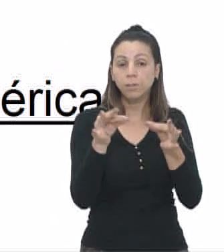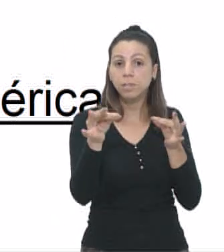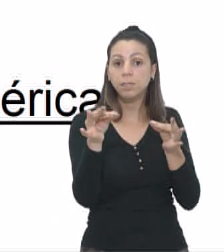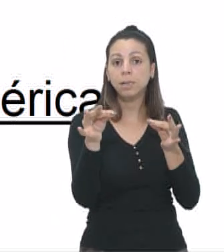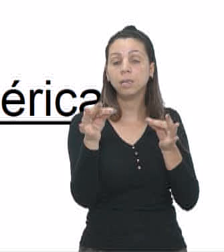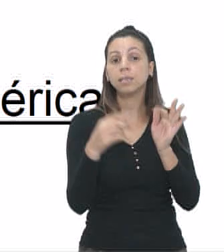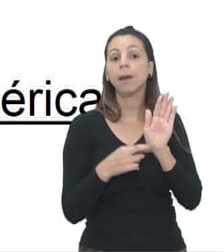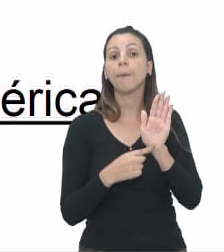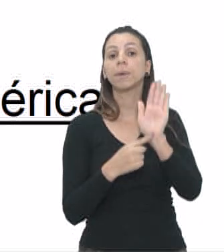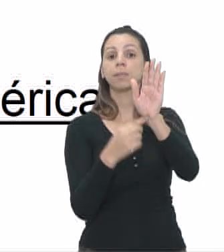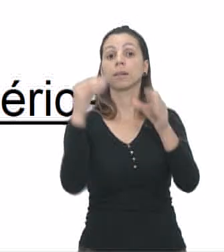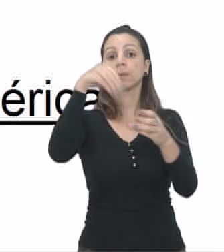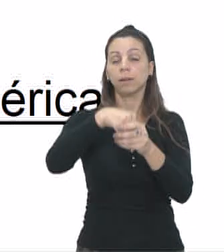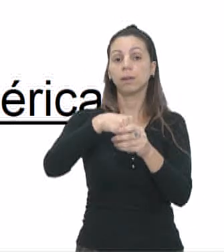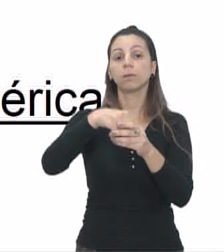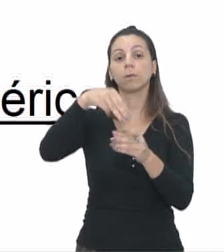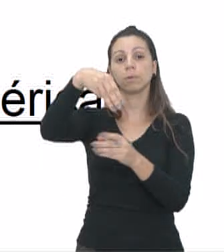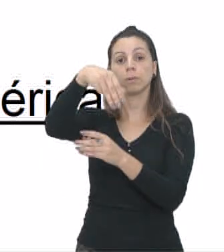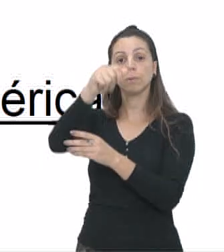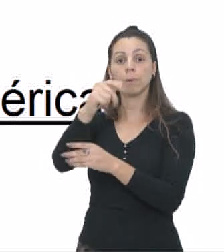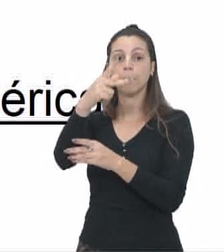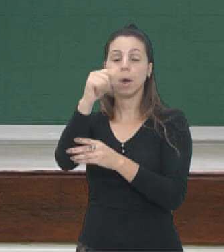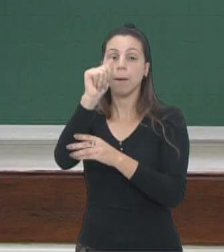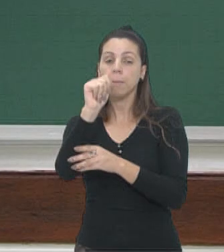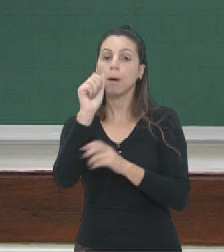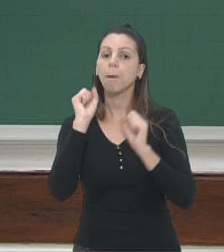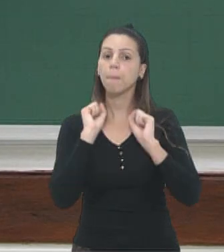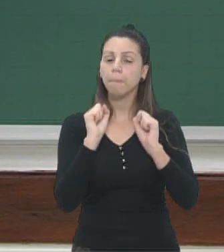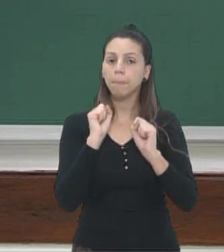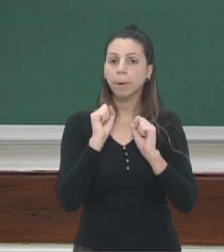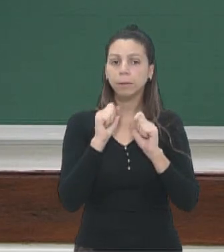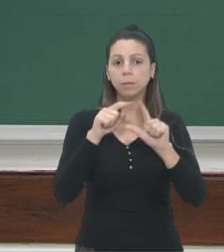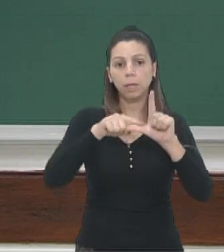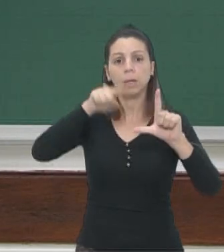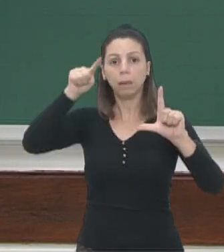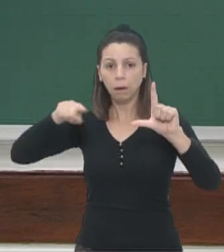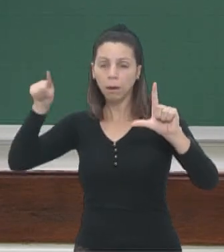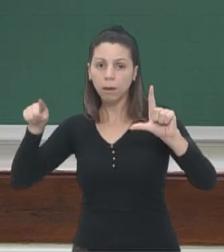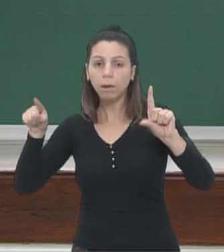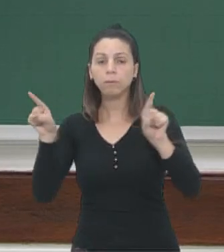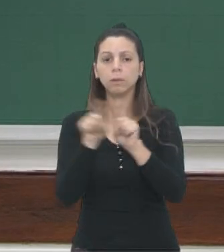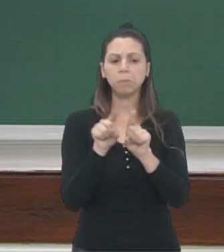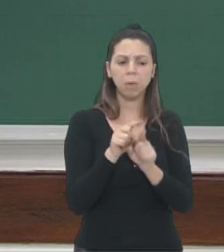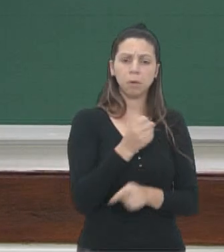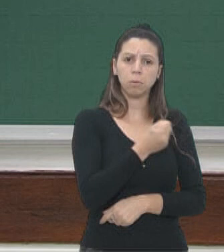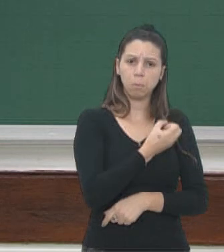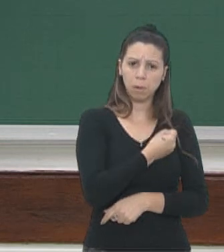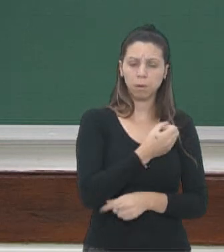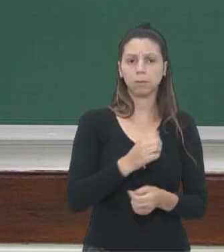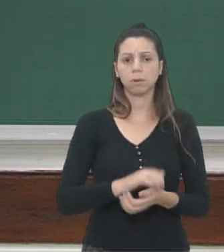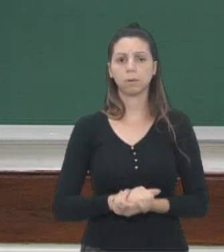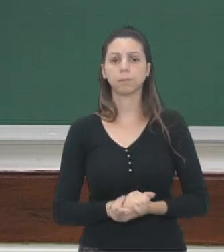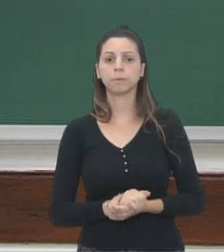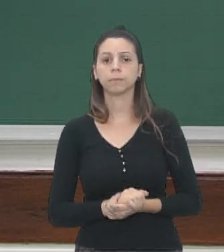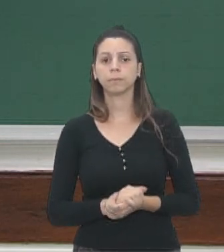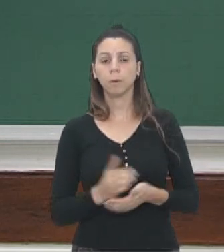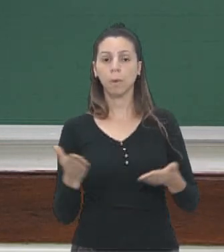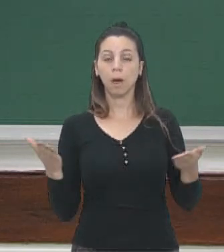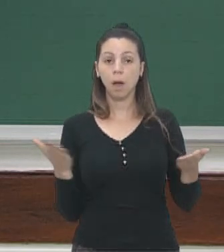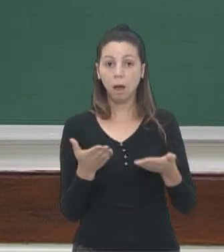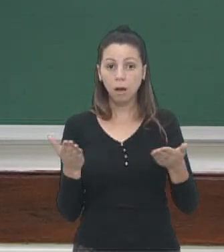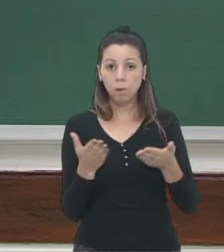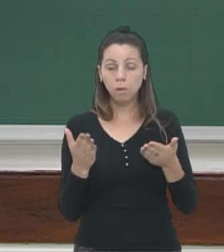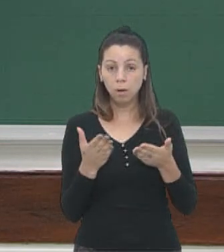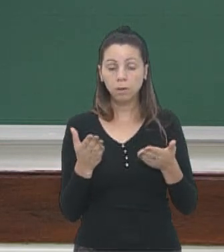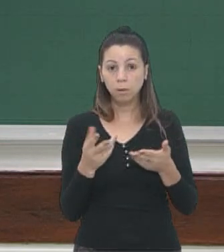E essas escalas, elas podem ser gráficas ou numéricas. Então, a gente vai justamente tratar um pouco mais